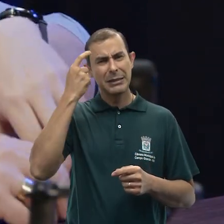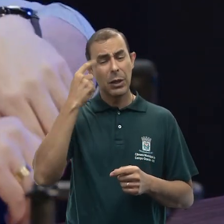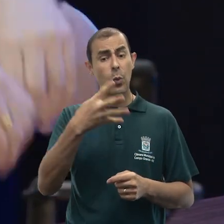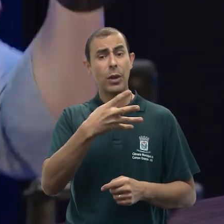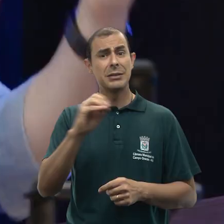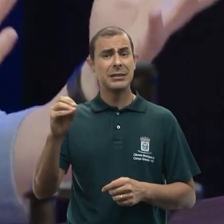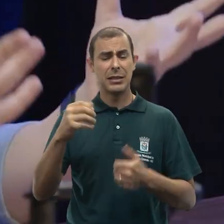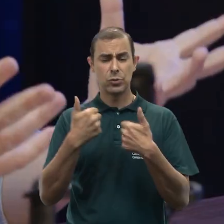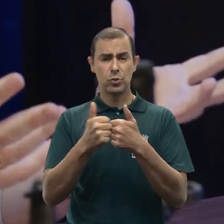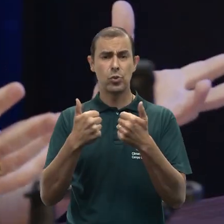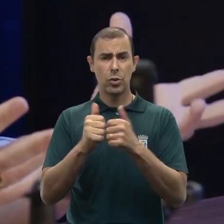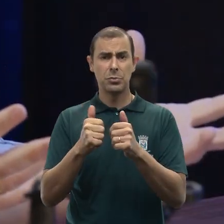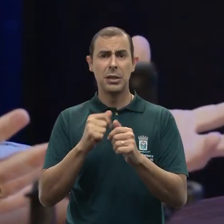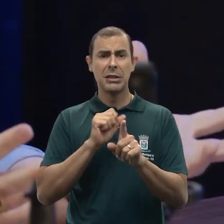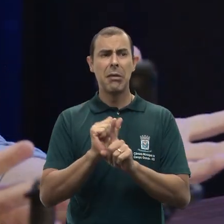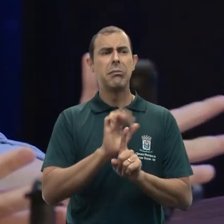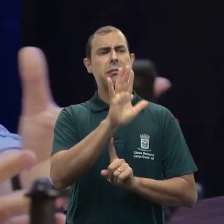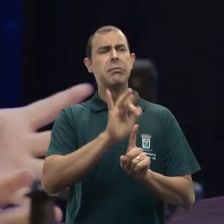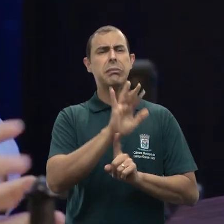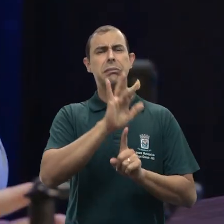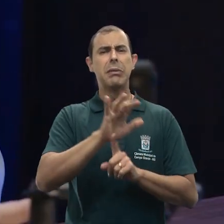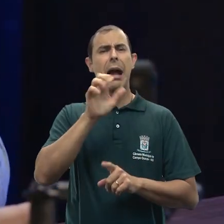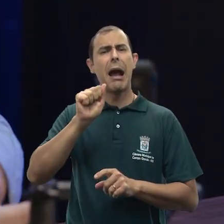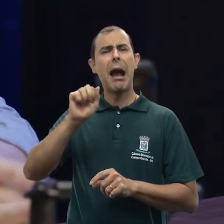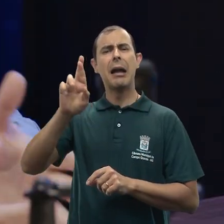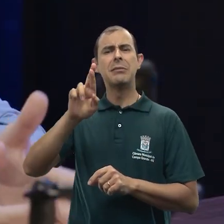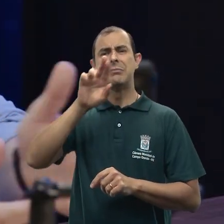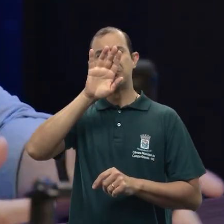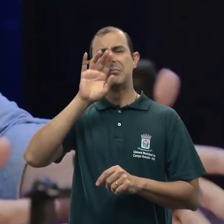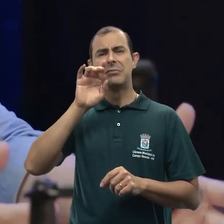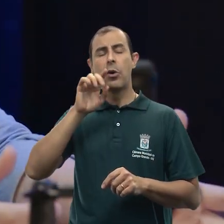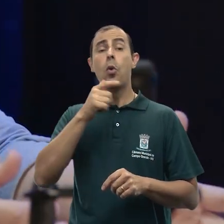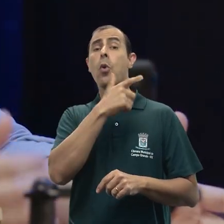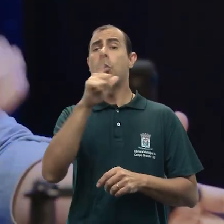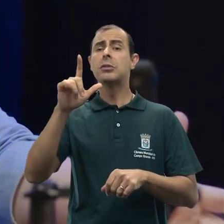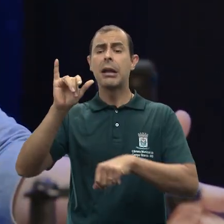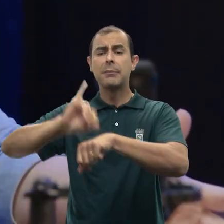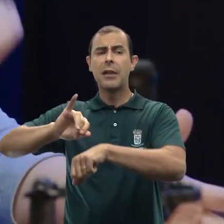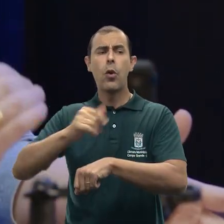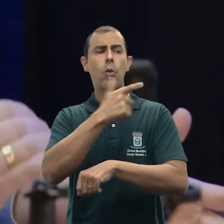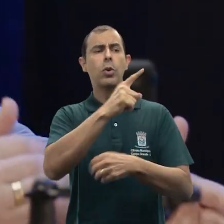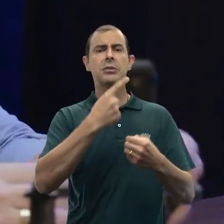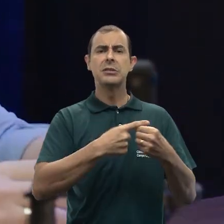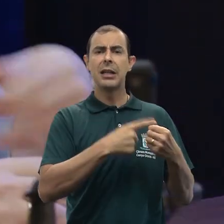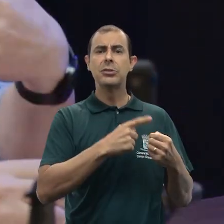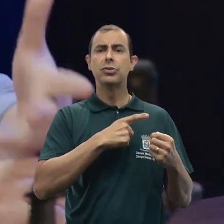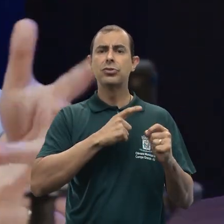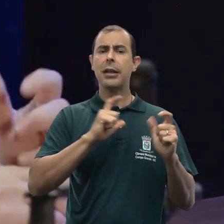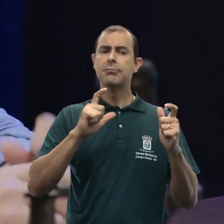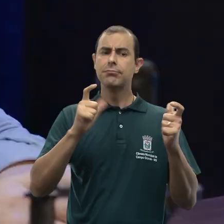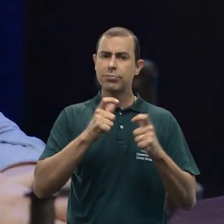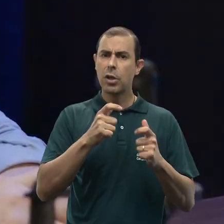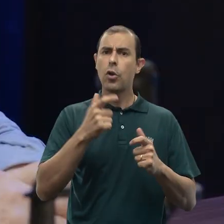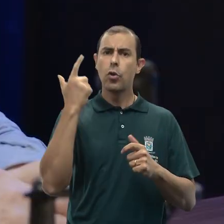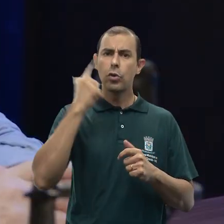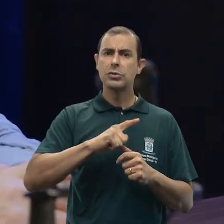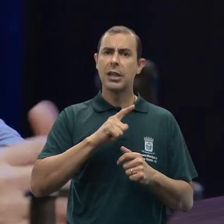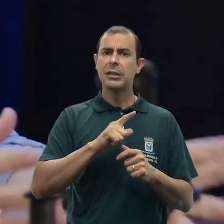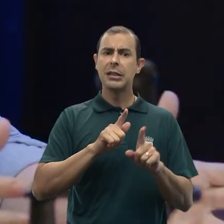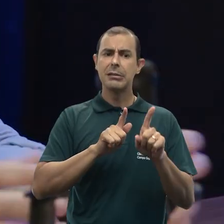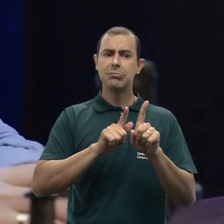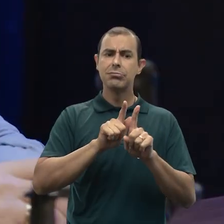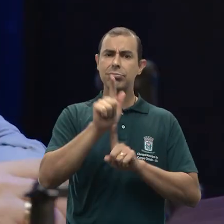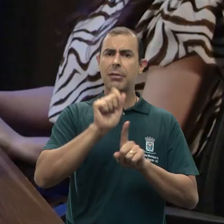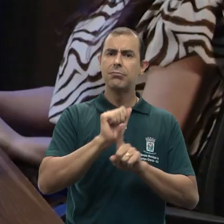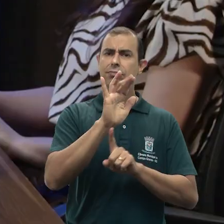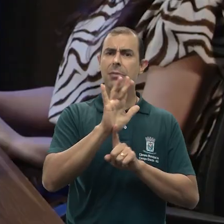jogando porcaria no ar que as pessoas respiram, quando outras cidades e outras capitais estão reduzindo a emissão de gases poluentes